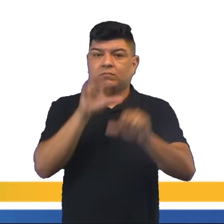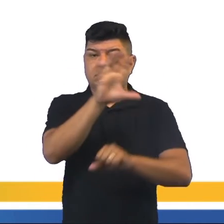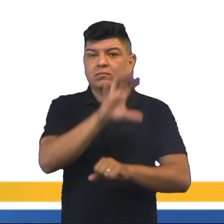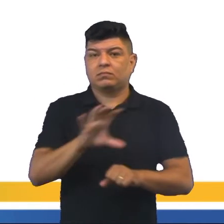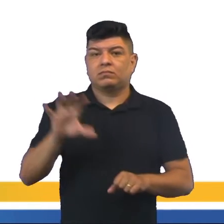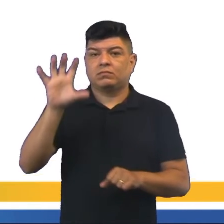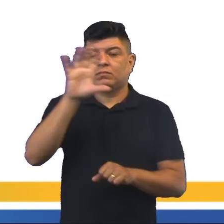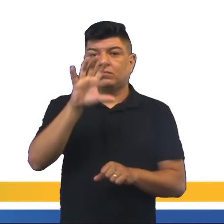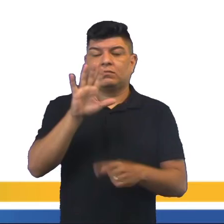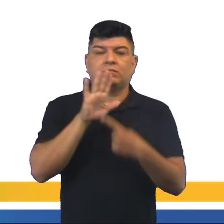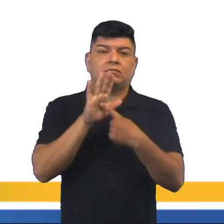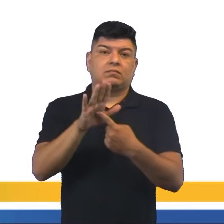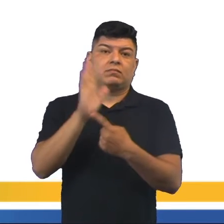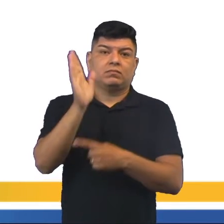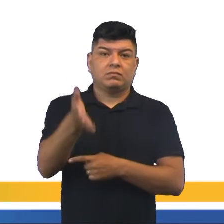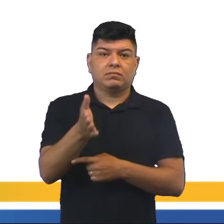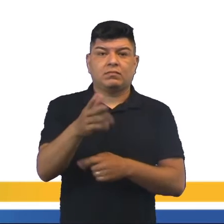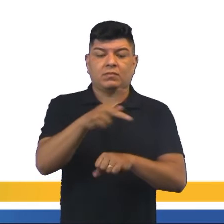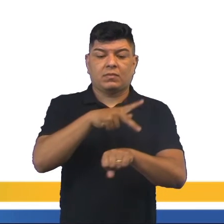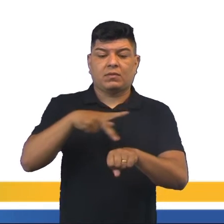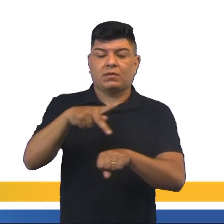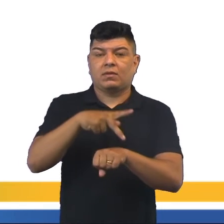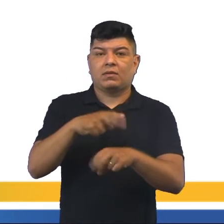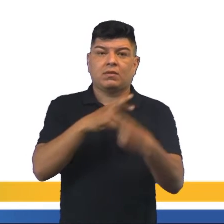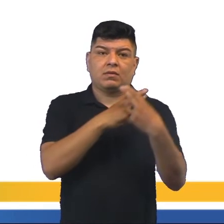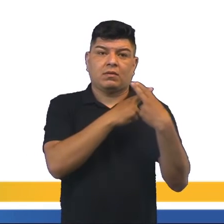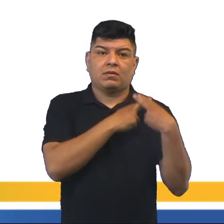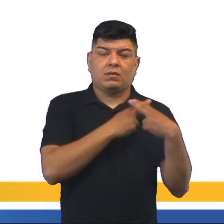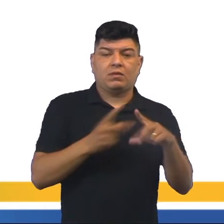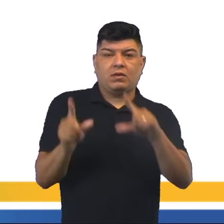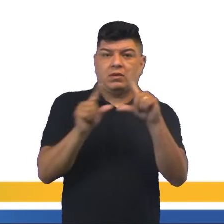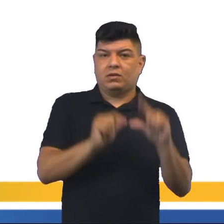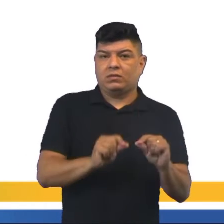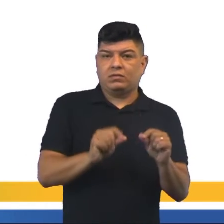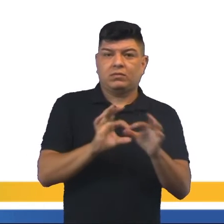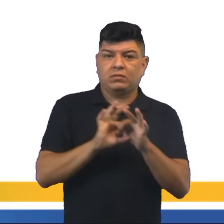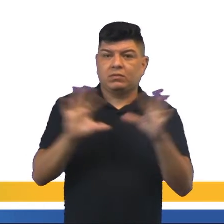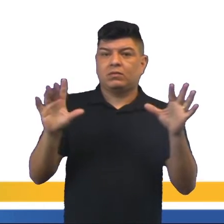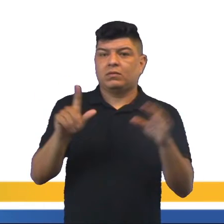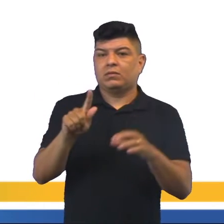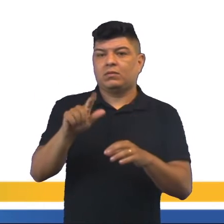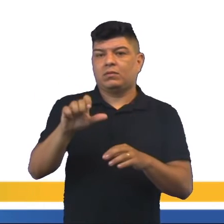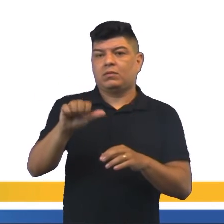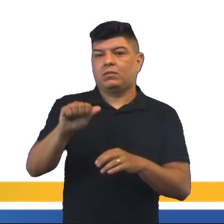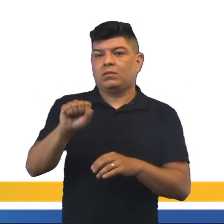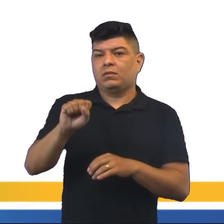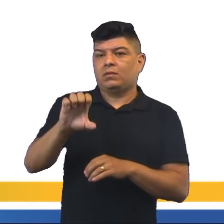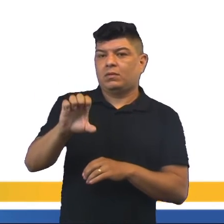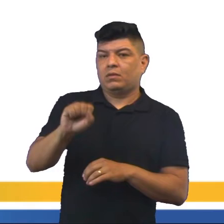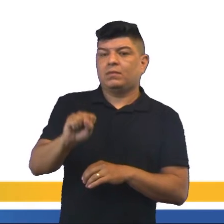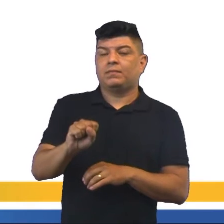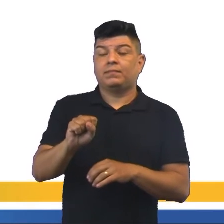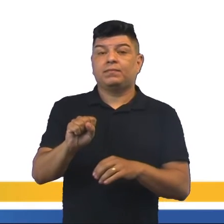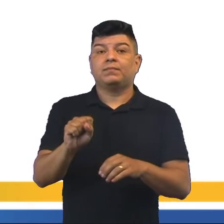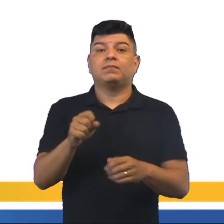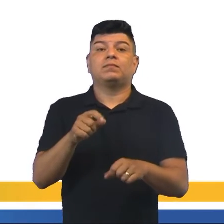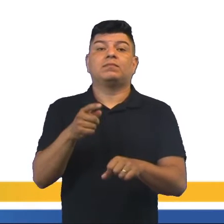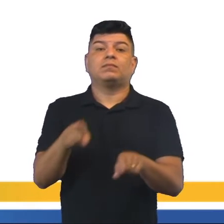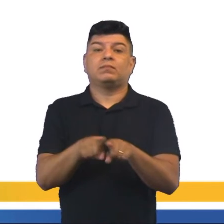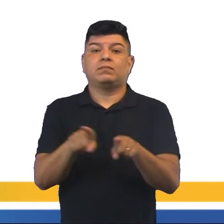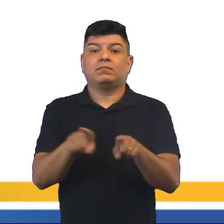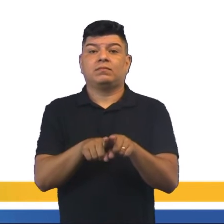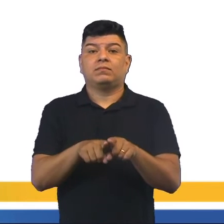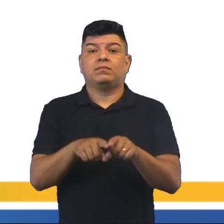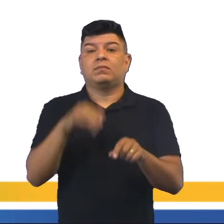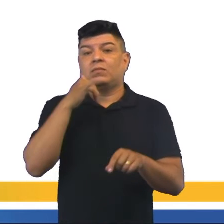eu citei para vocês lá, os países se comprometeram a reduzir as emissões de gases de efeito estufa e eles buscaram também